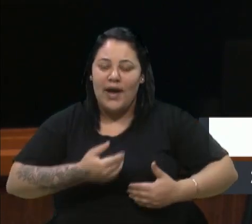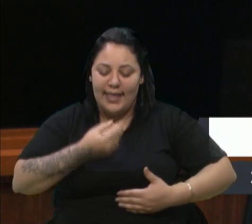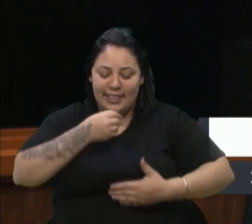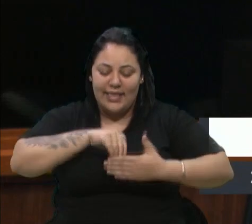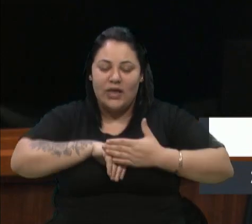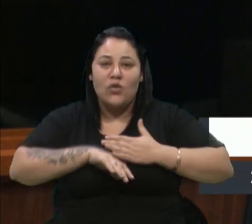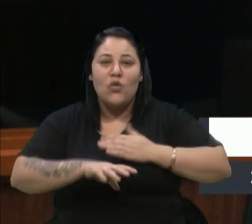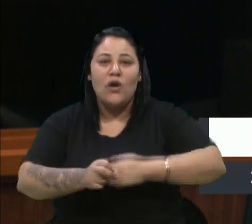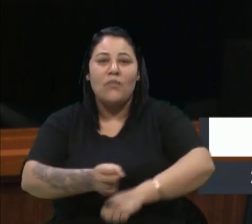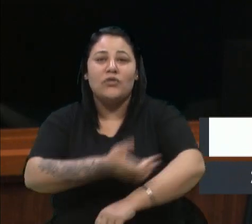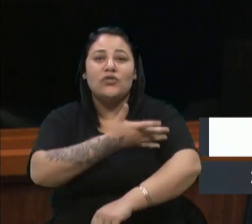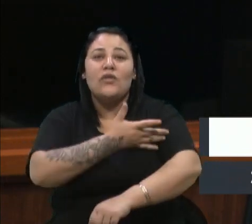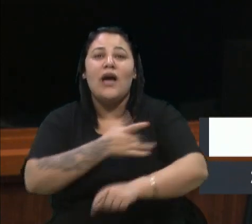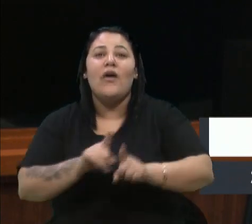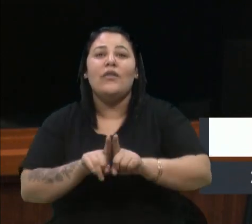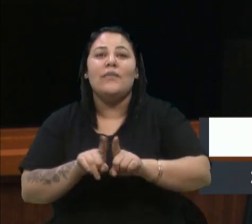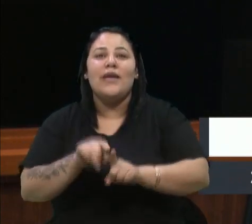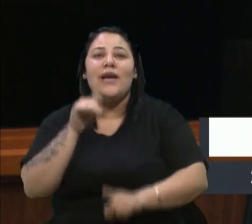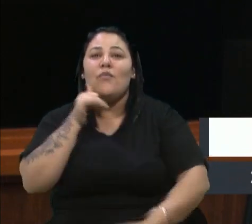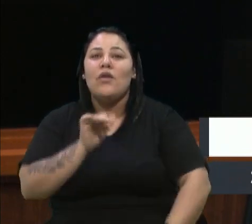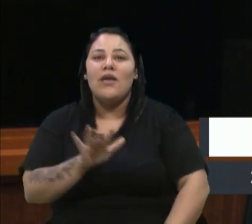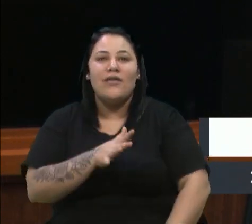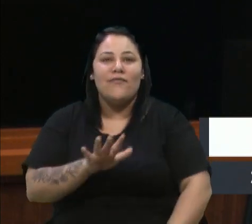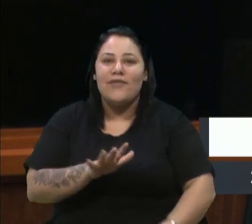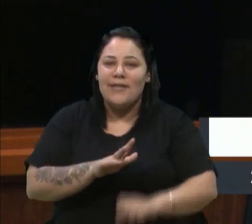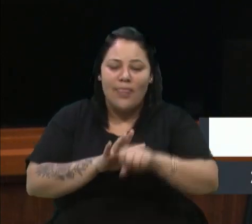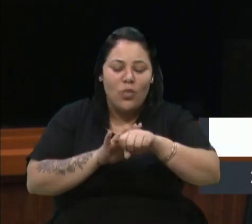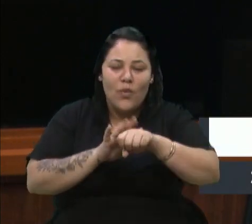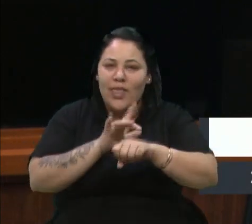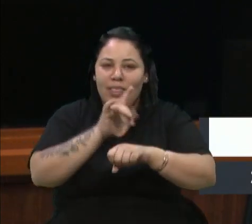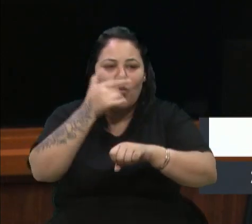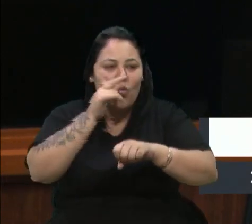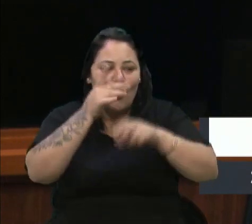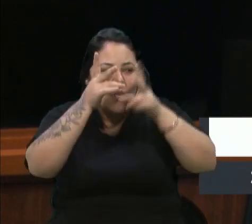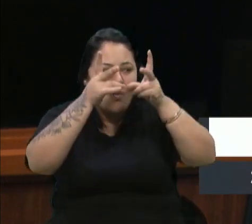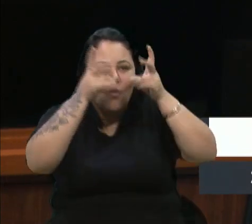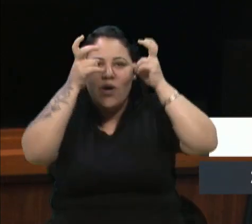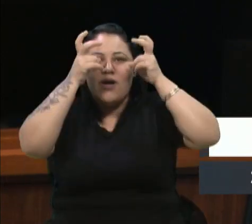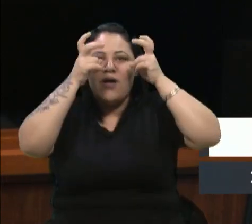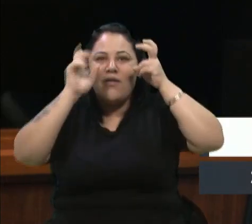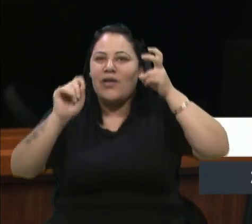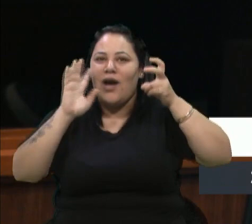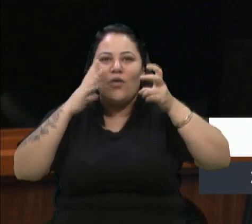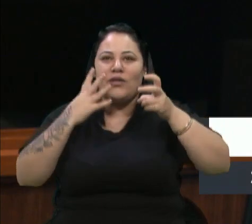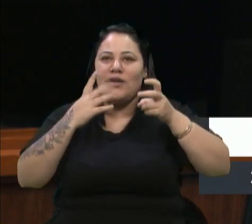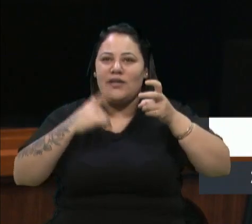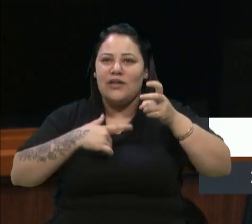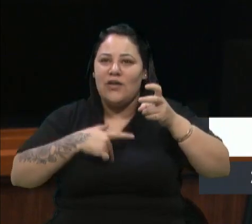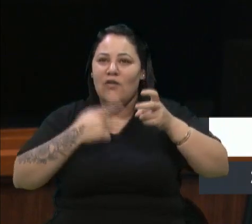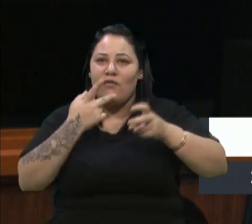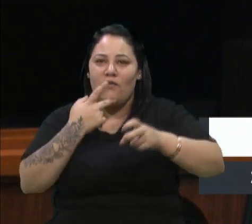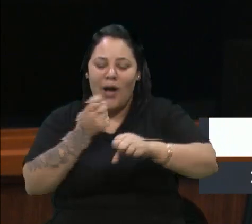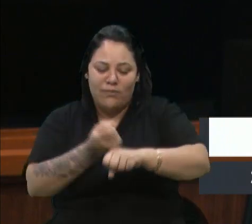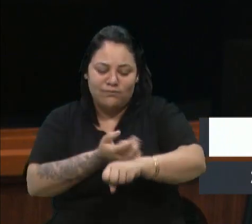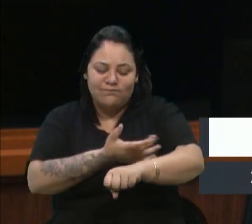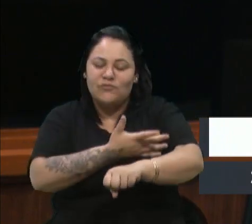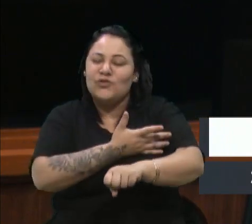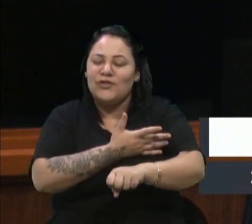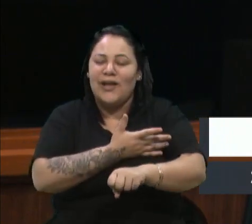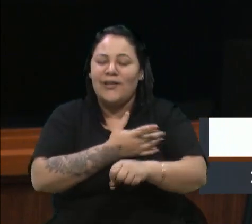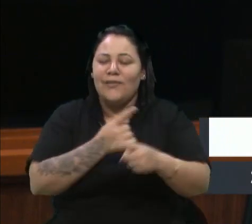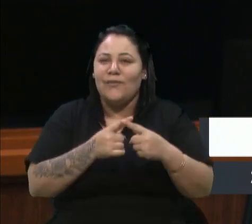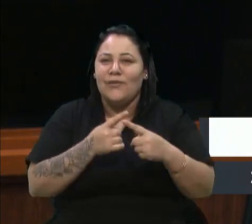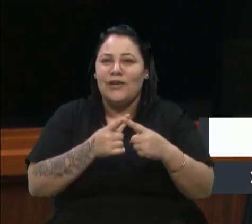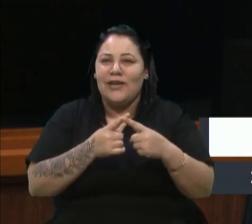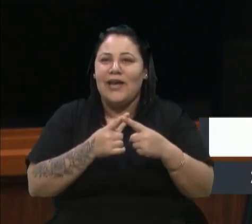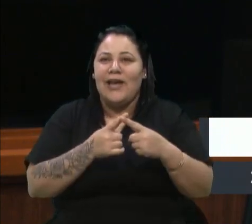isso acarreta, né? E até quando eu falo sobre isso, eu fico muito emocionada, porque é muito mais comum do que se vê, né?